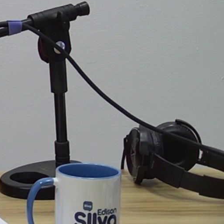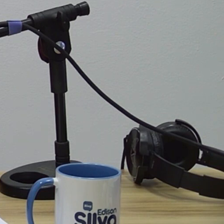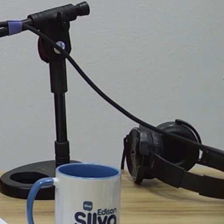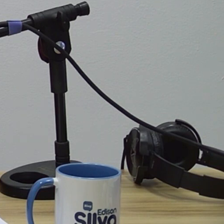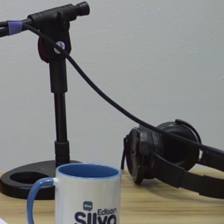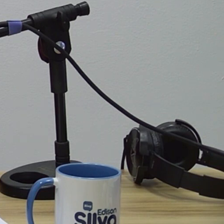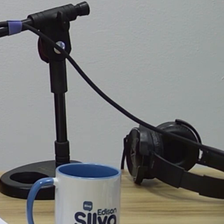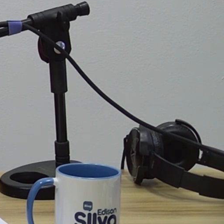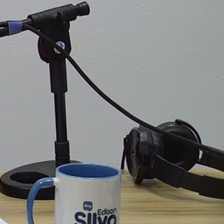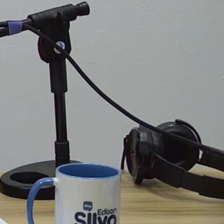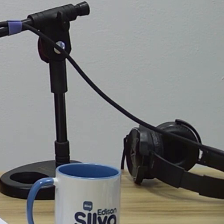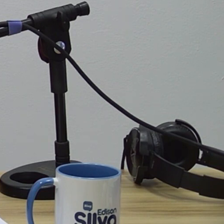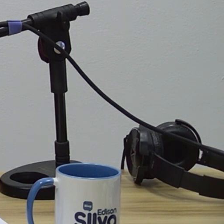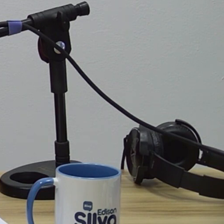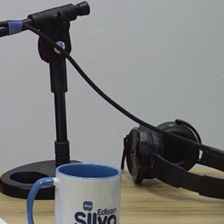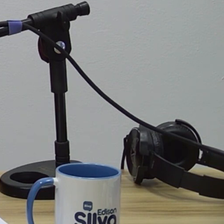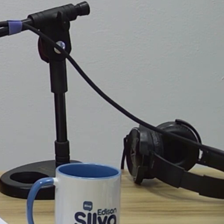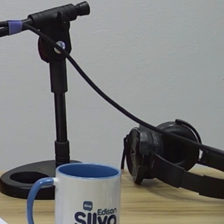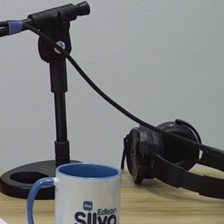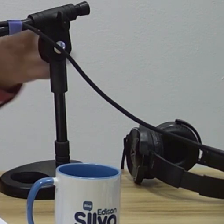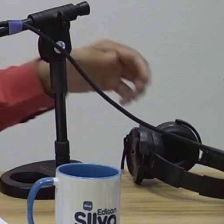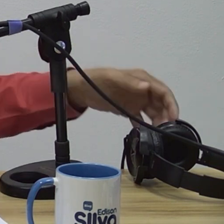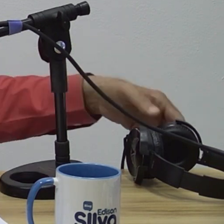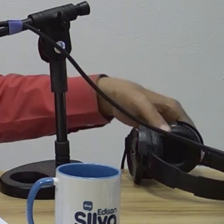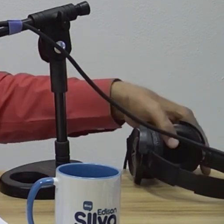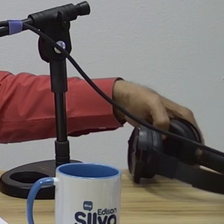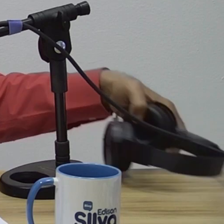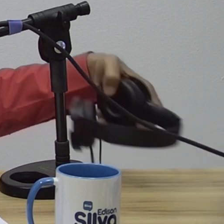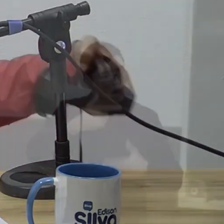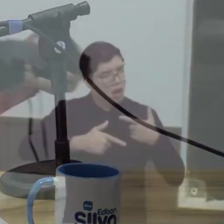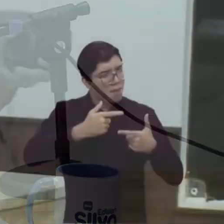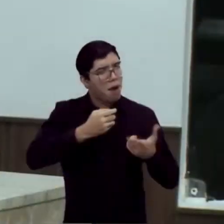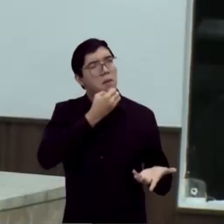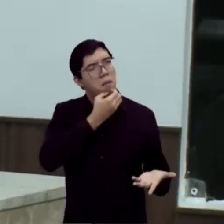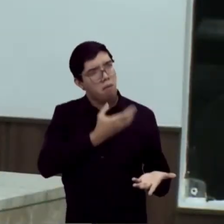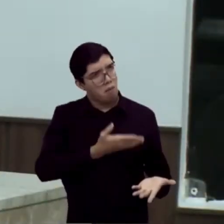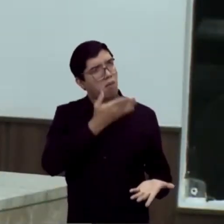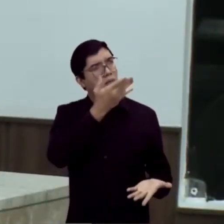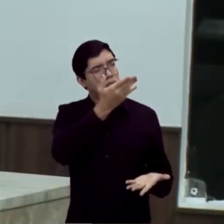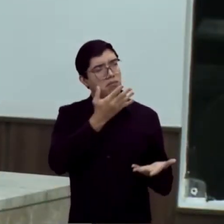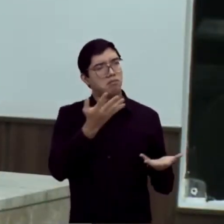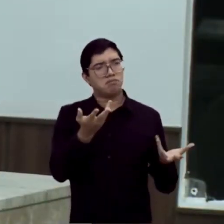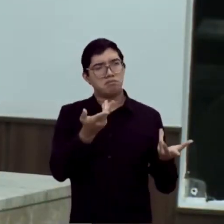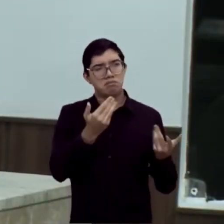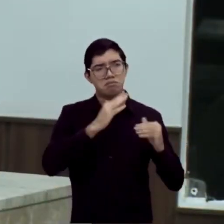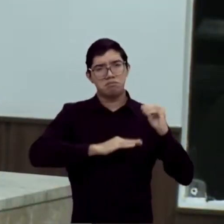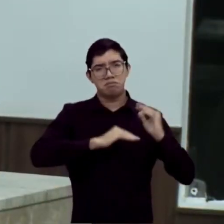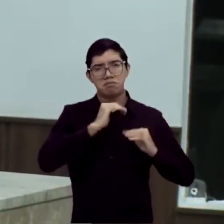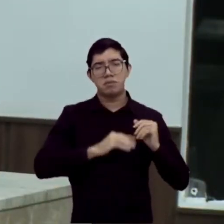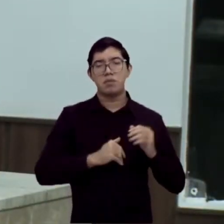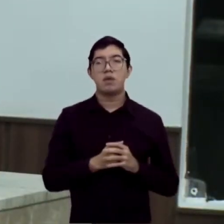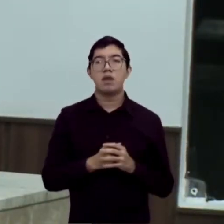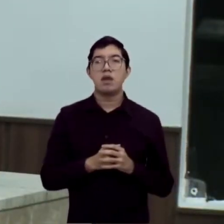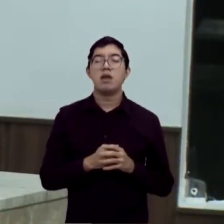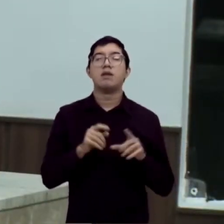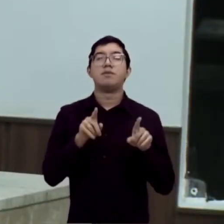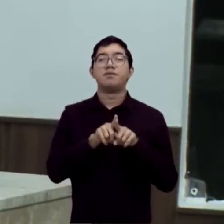Vamos ouvir o vídeo do vereador Michel Lins. E eu quero também fazer uma crítica sem citar